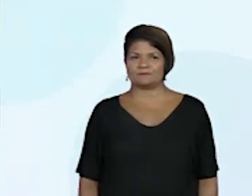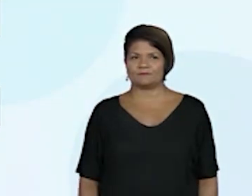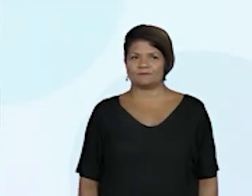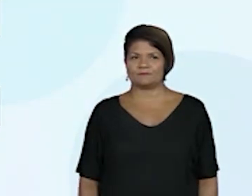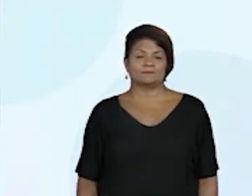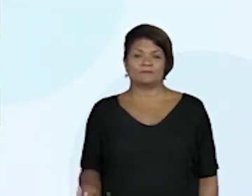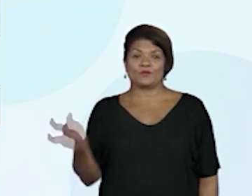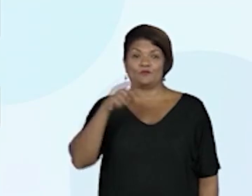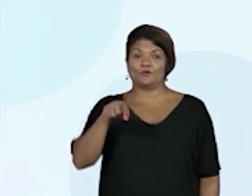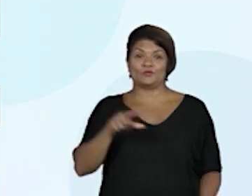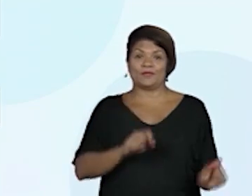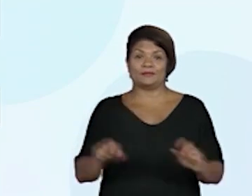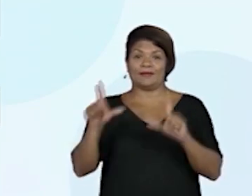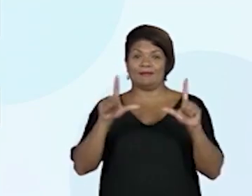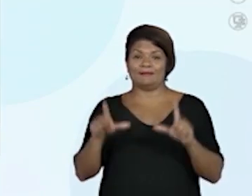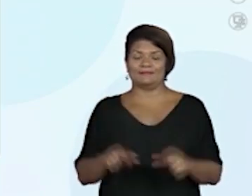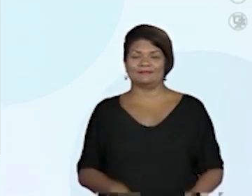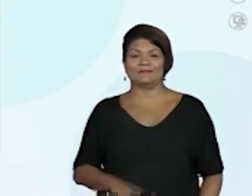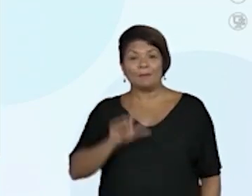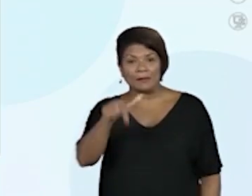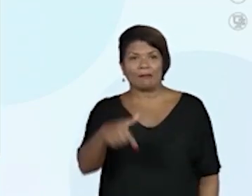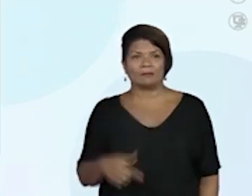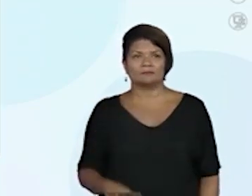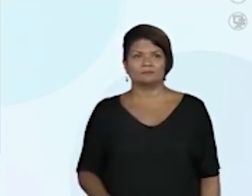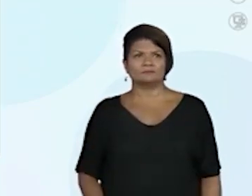400 e voltei tudo e foi para a outra lousa.